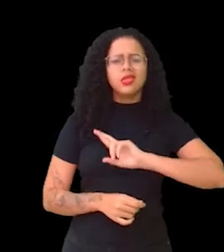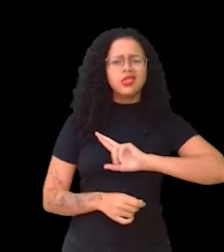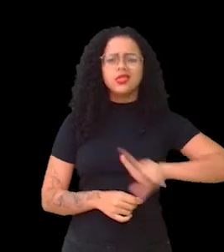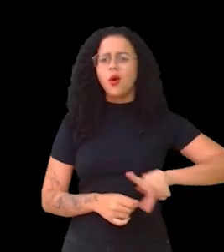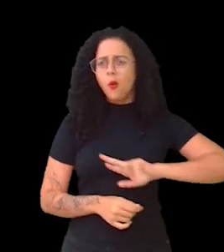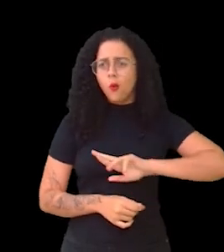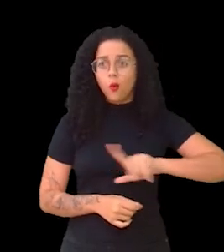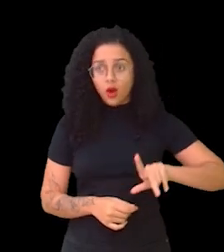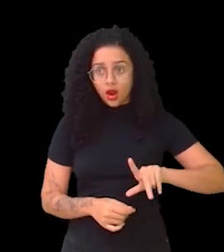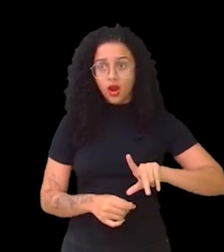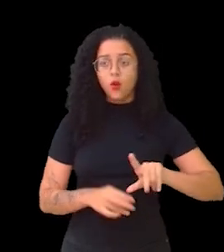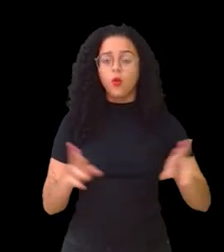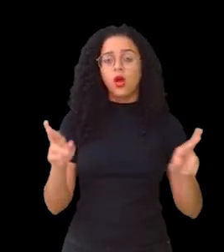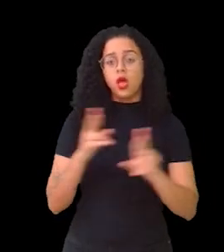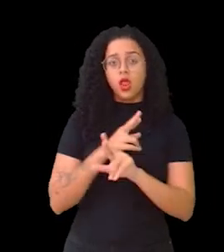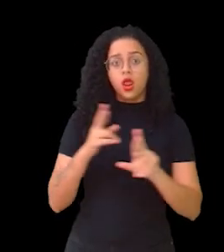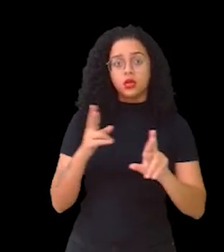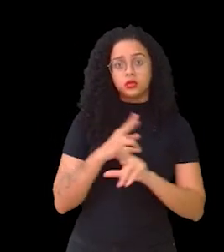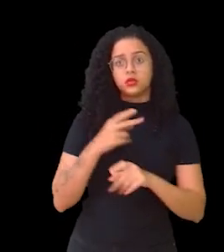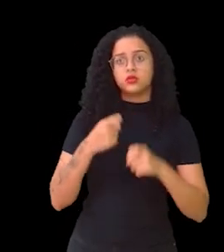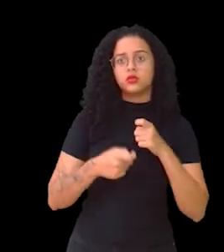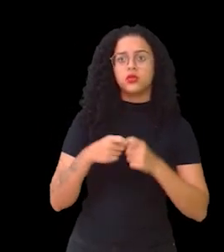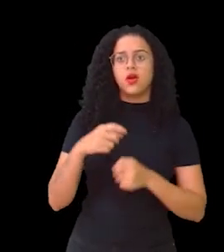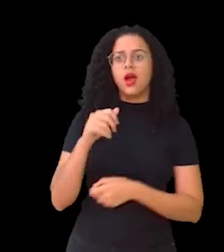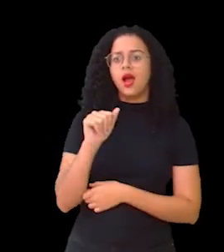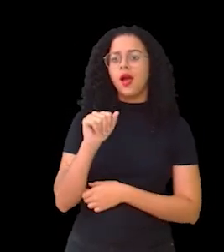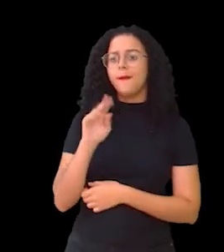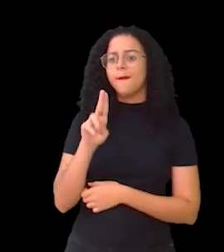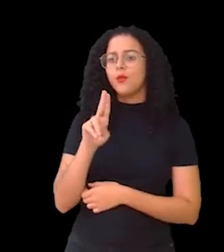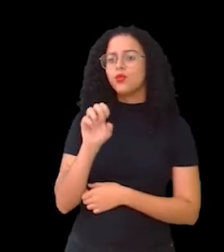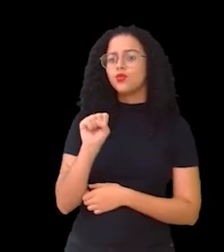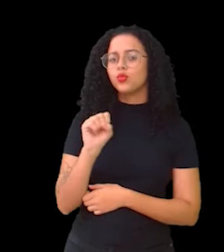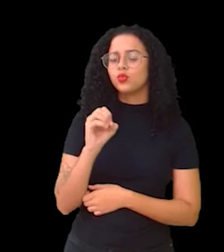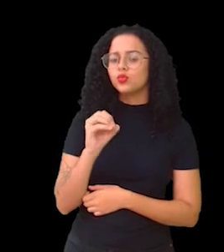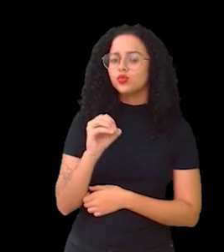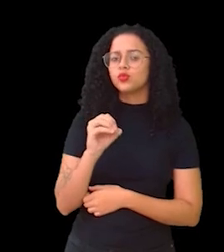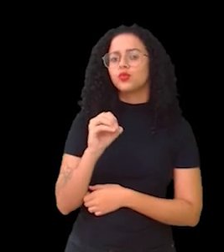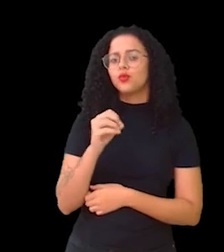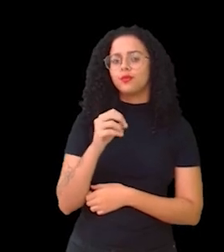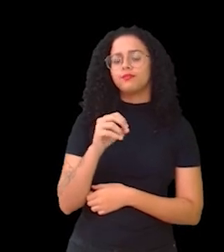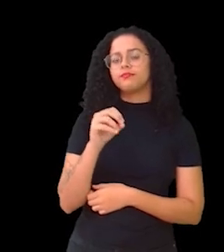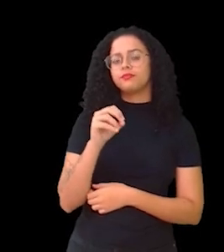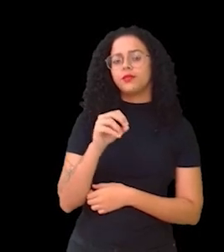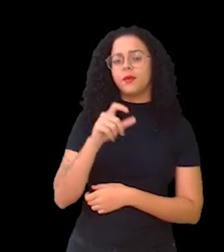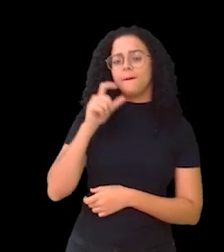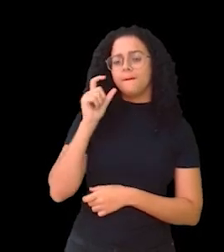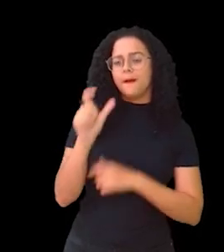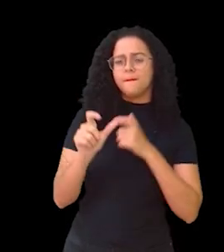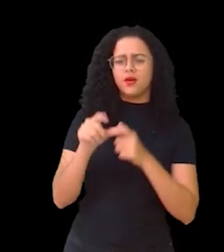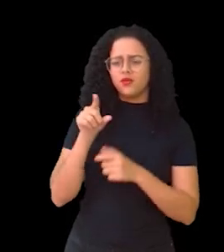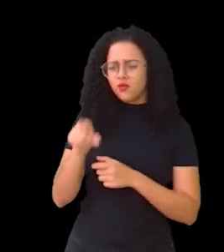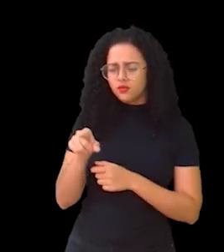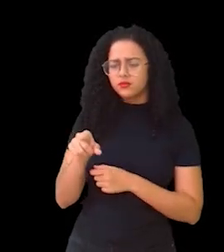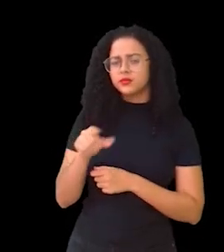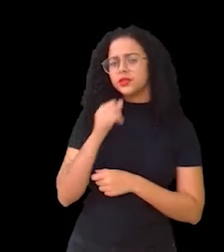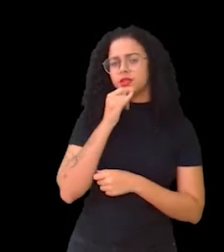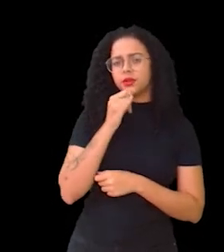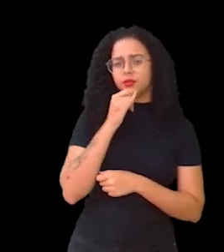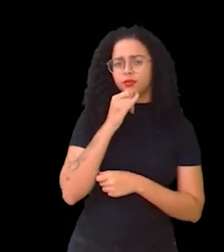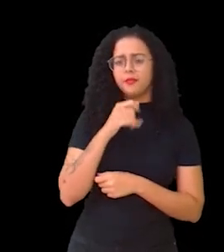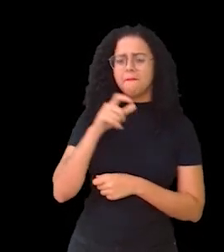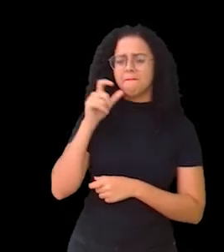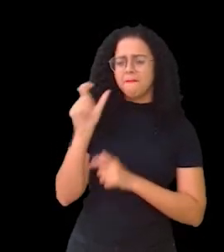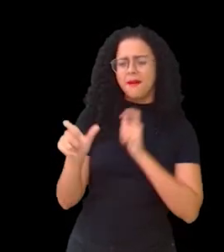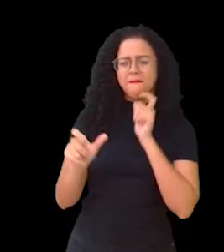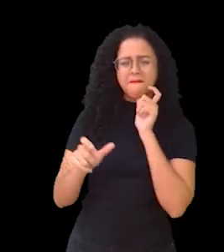relação sexual? Abuso verbal. Então, se a outra pessoa está abusando verbalmente, está tendo